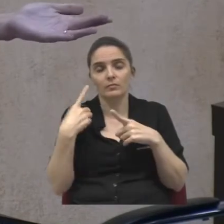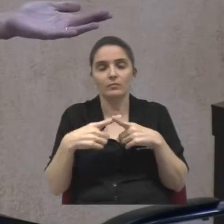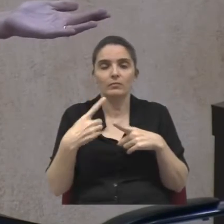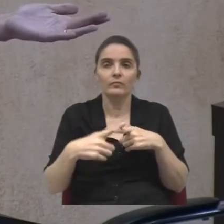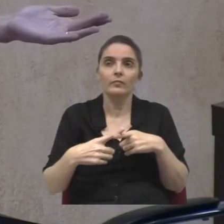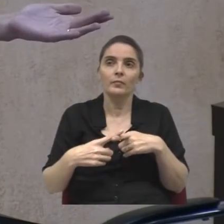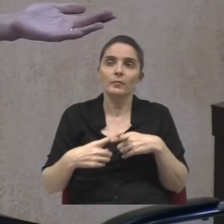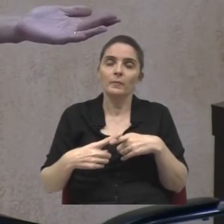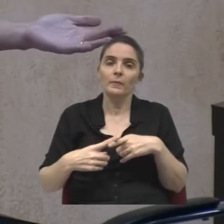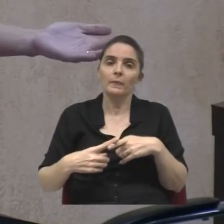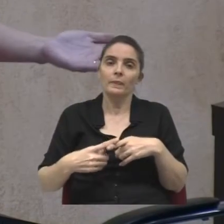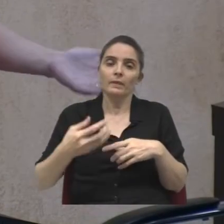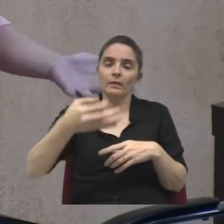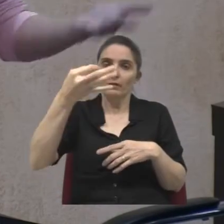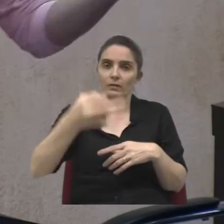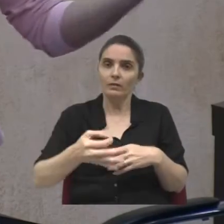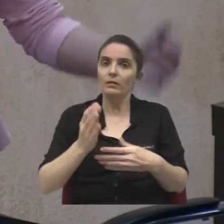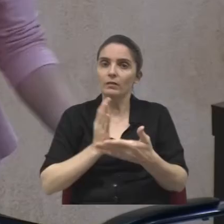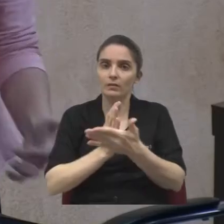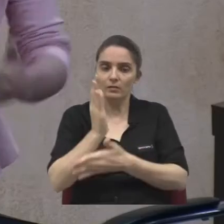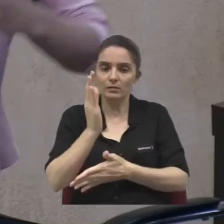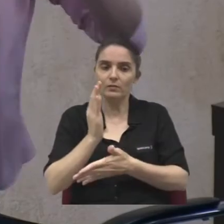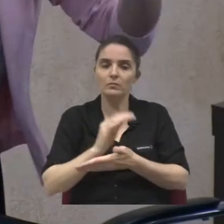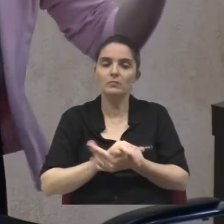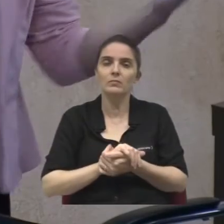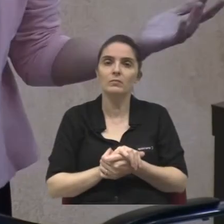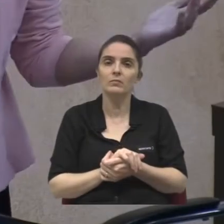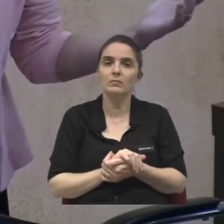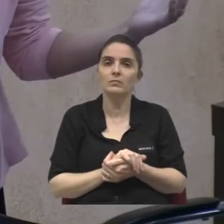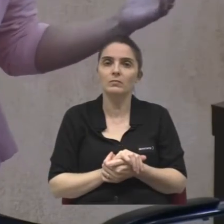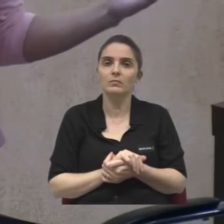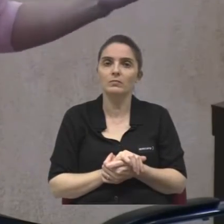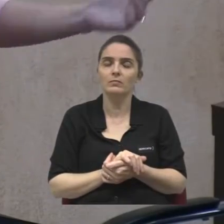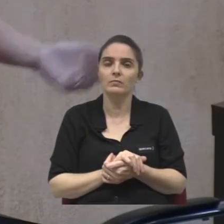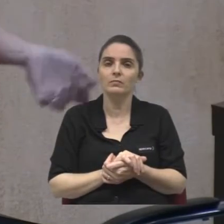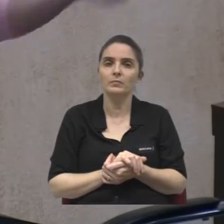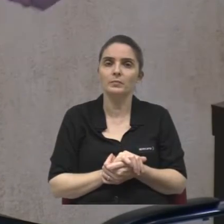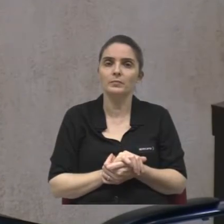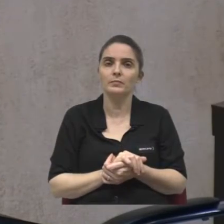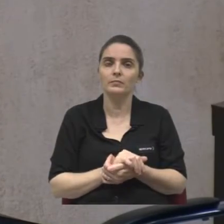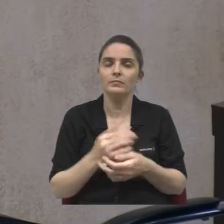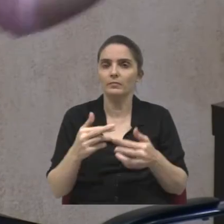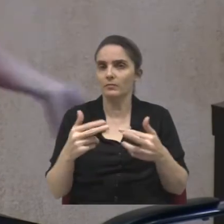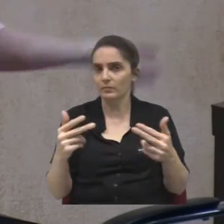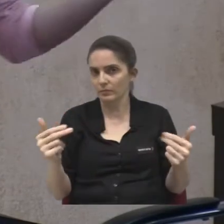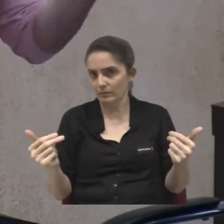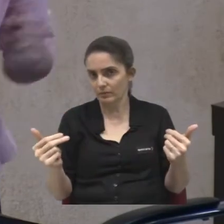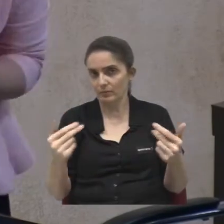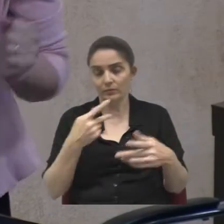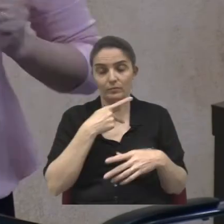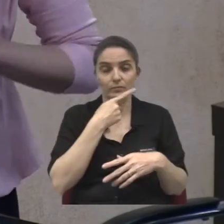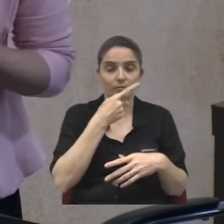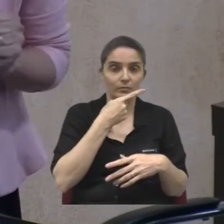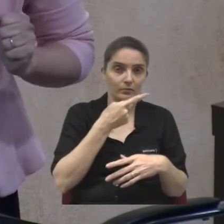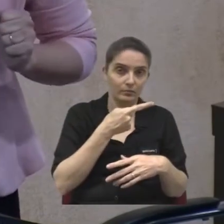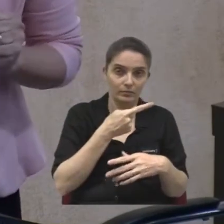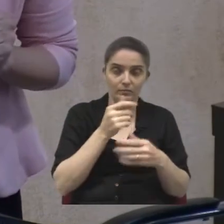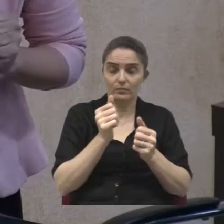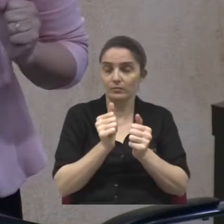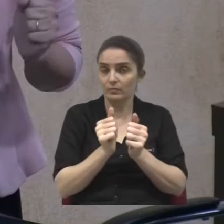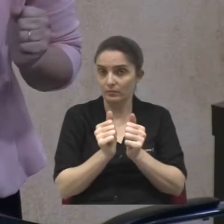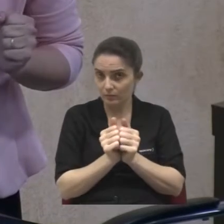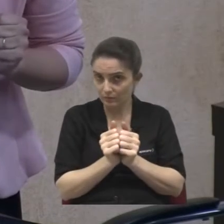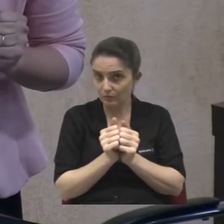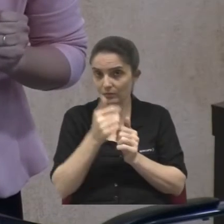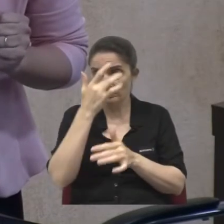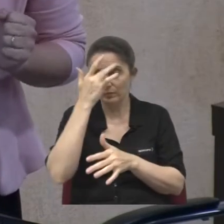certa a aprovação do Código. Nós tivemos aqui inúmeros e belíssimos discursos frente às protetoras que vieram aqui no dia da aprovação